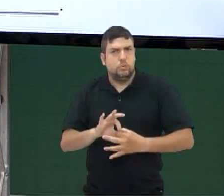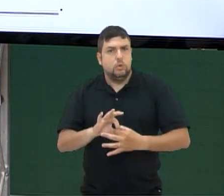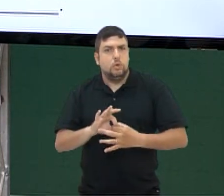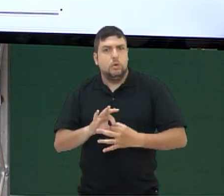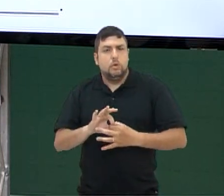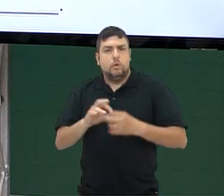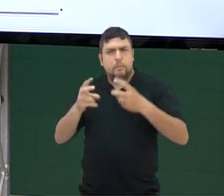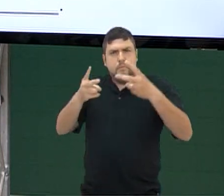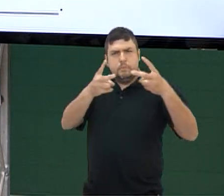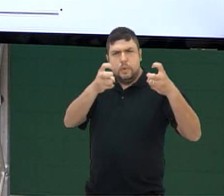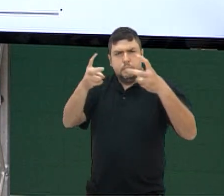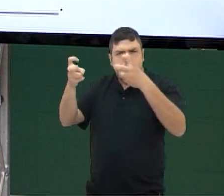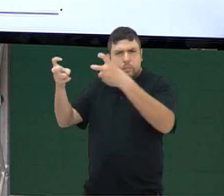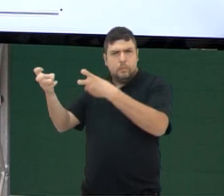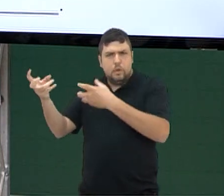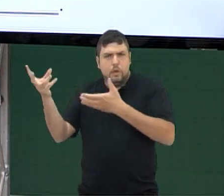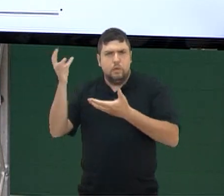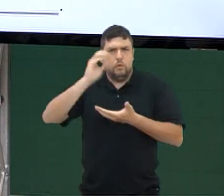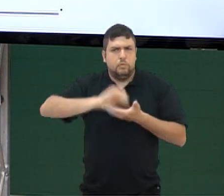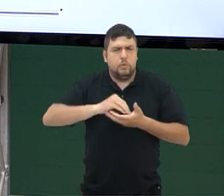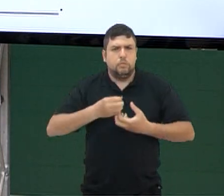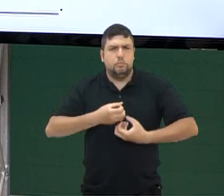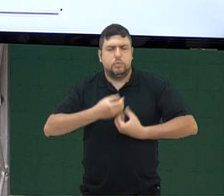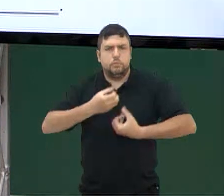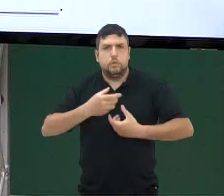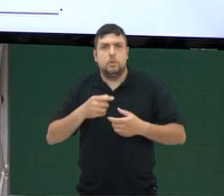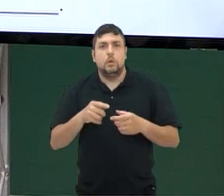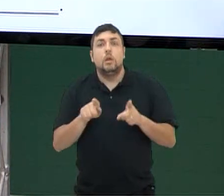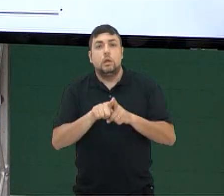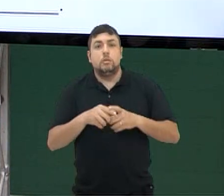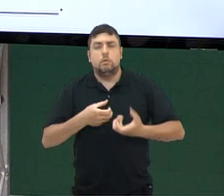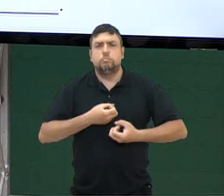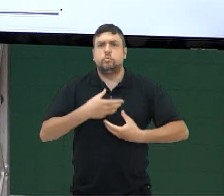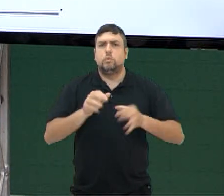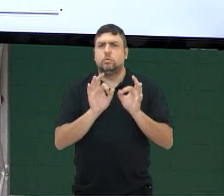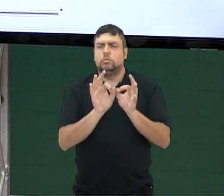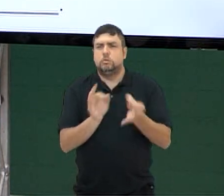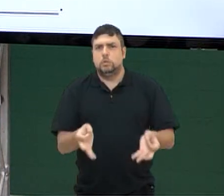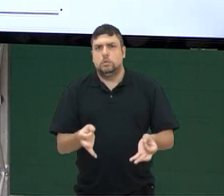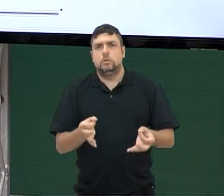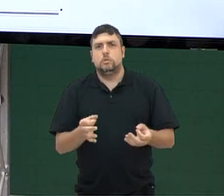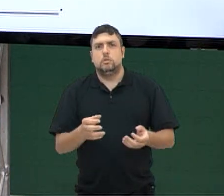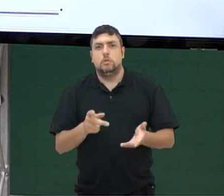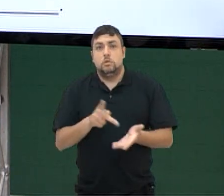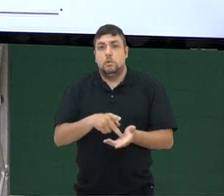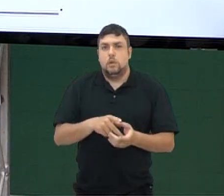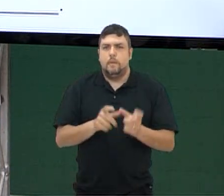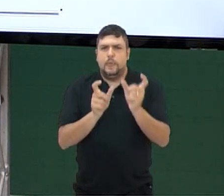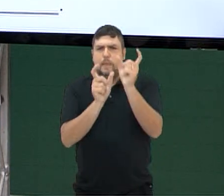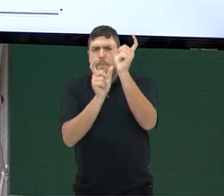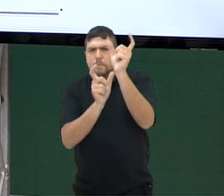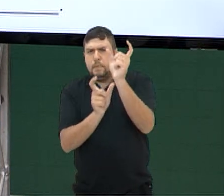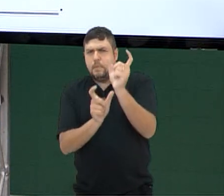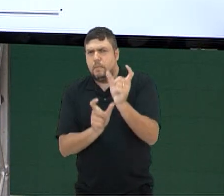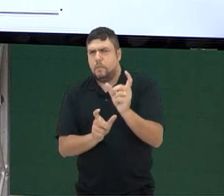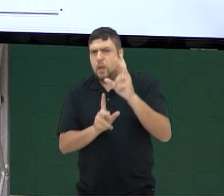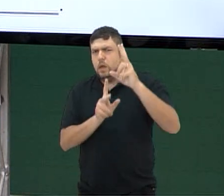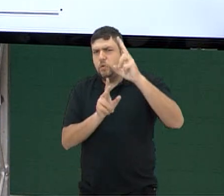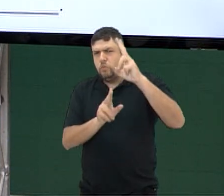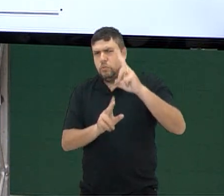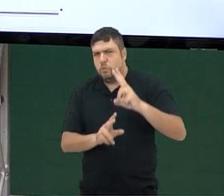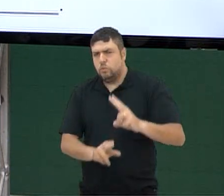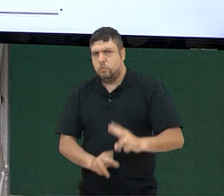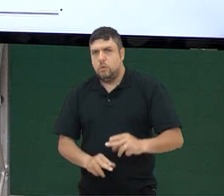poema, além de que é um formato bem simplificado, né? Não tem exatamente rima, né? Você até não percebe